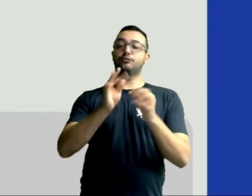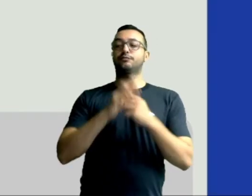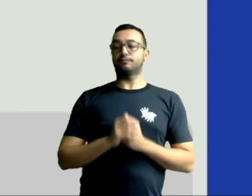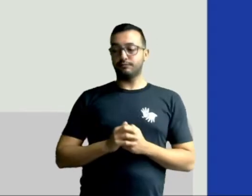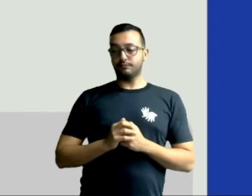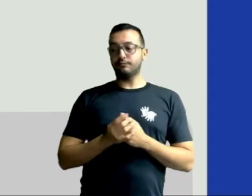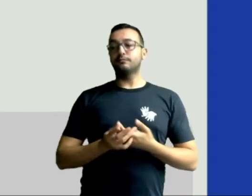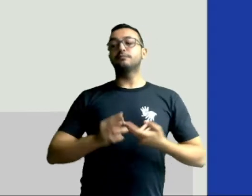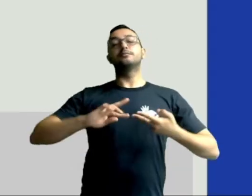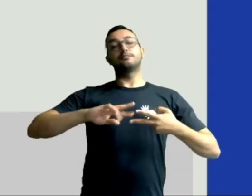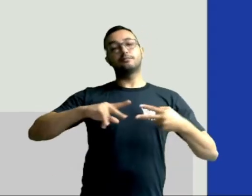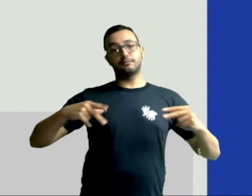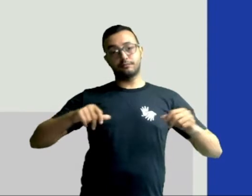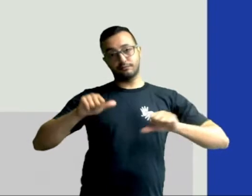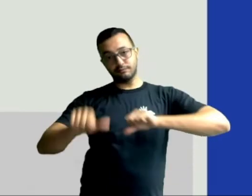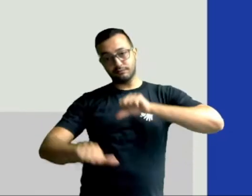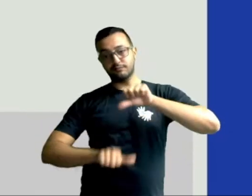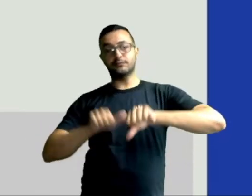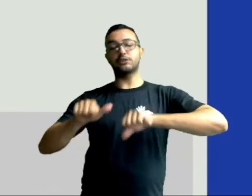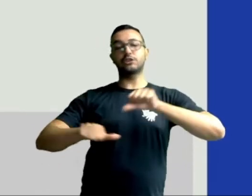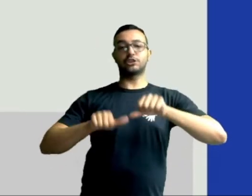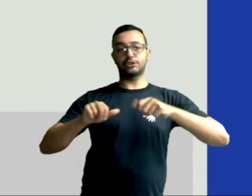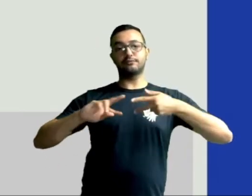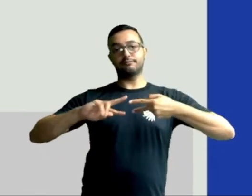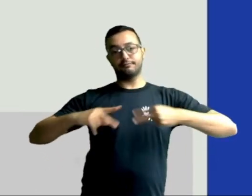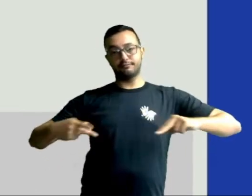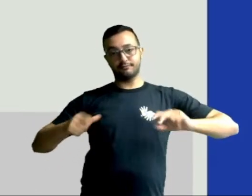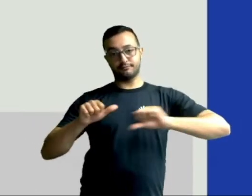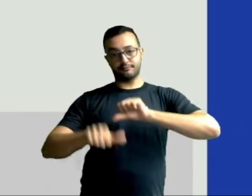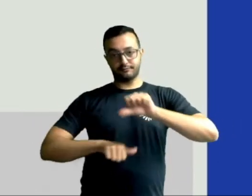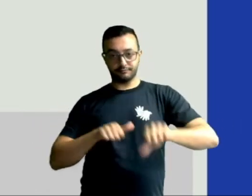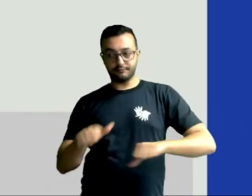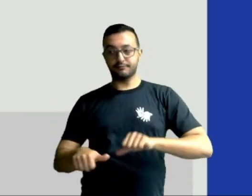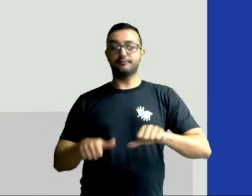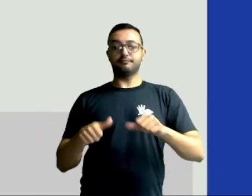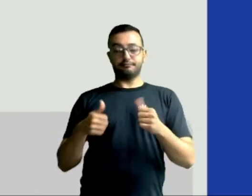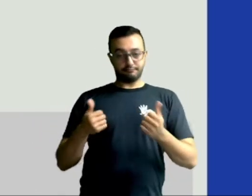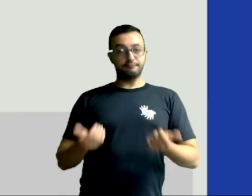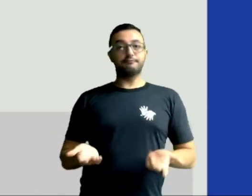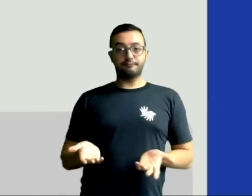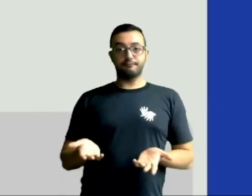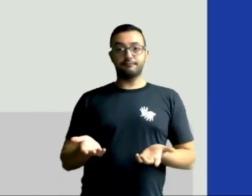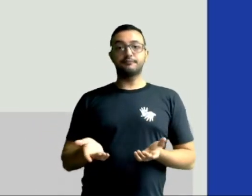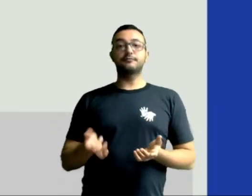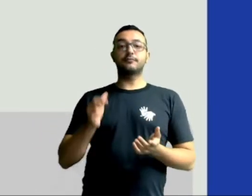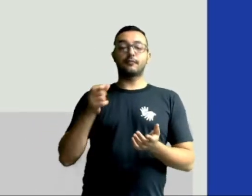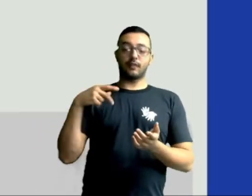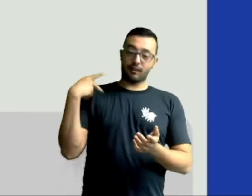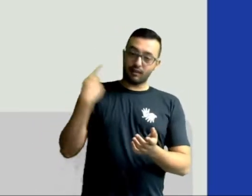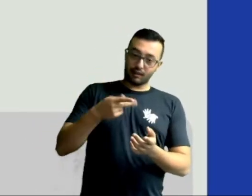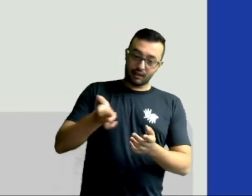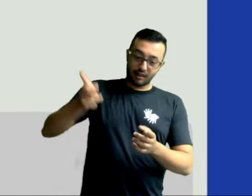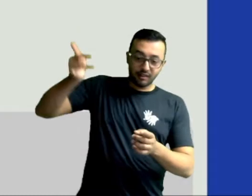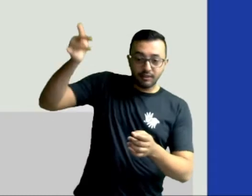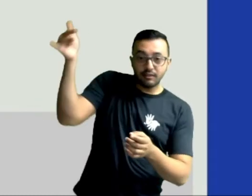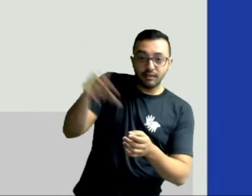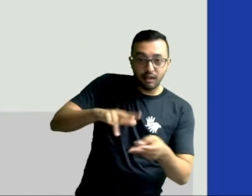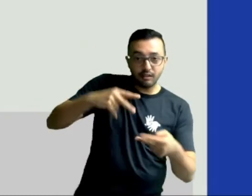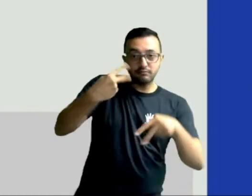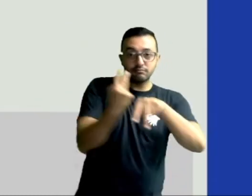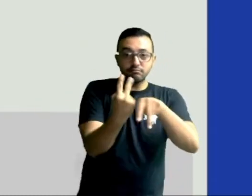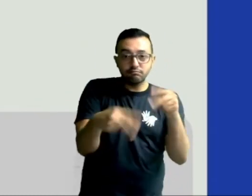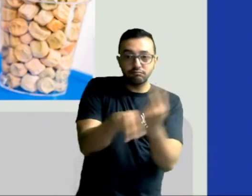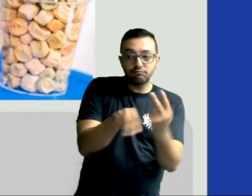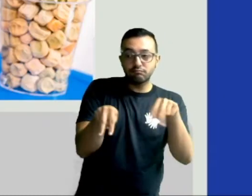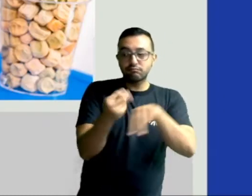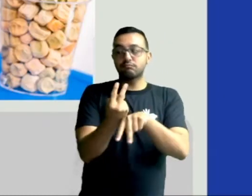Os transgênicos são organismos que sofreram, né, que sofrem modificações no seu código genético, ou seja, no seu